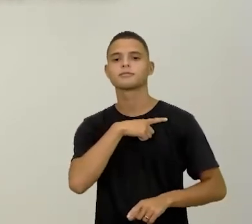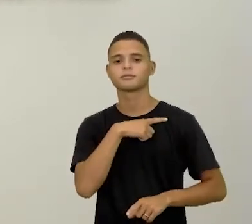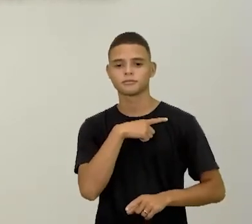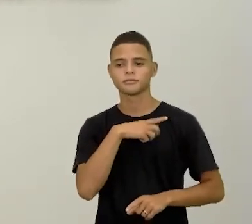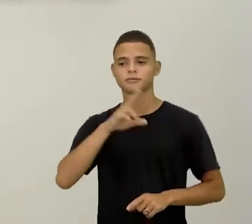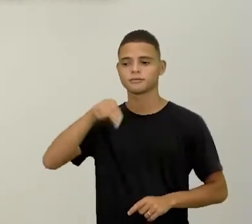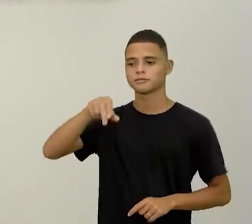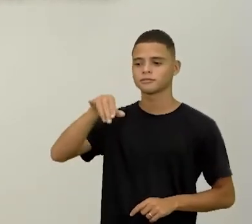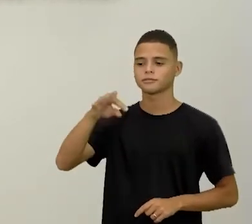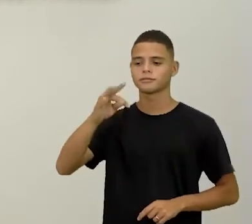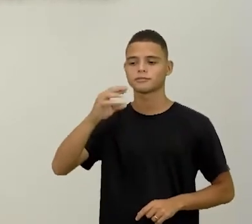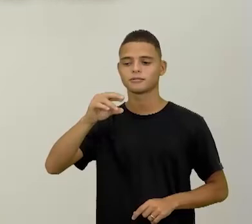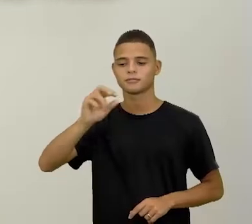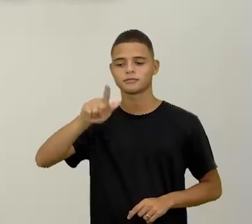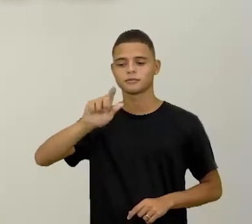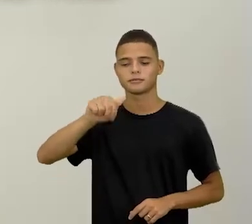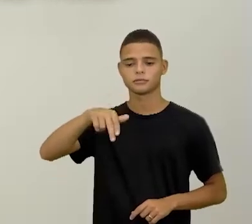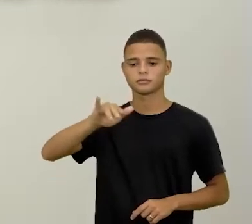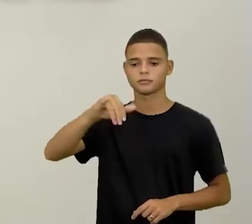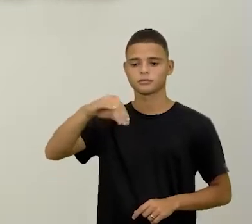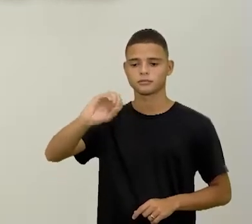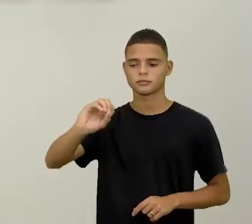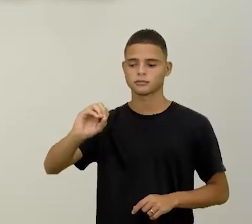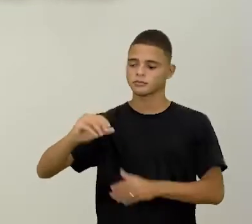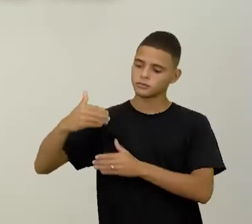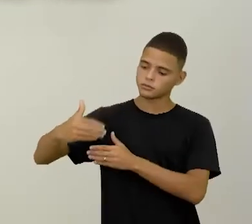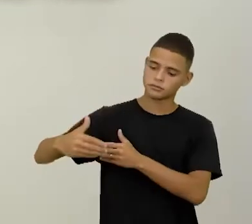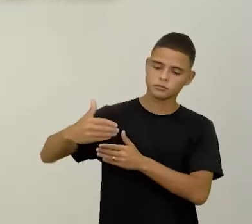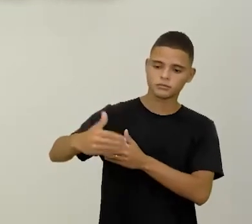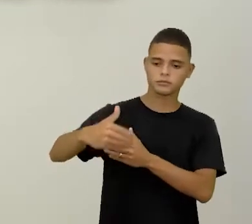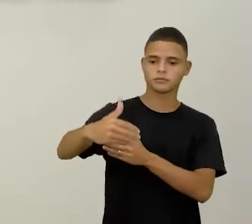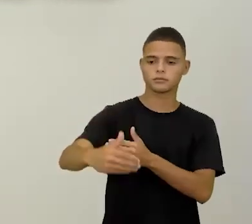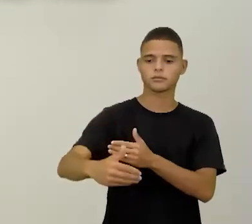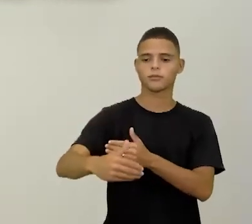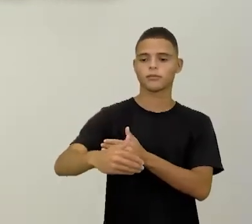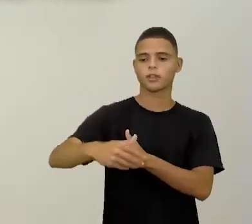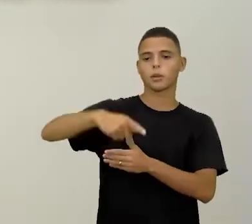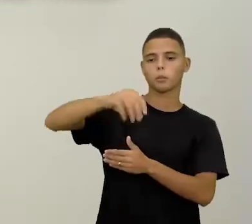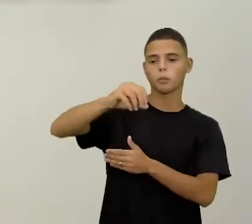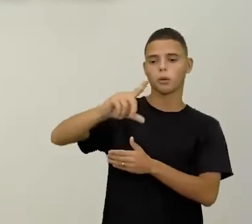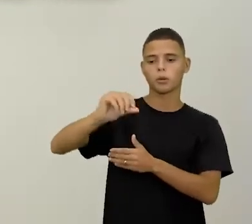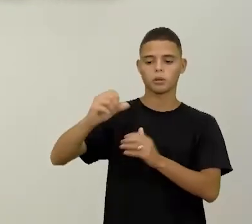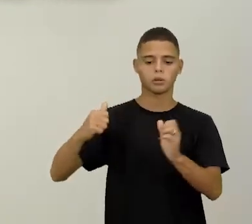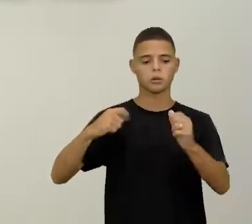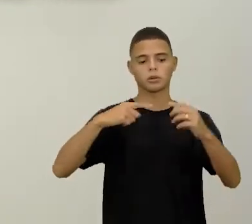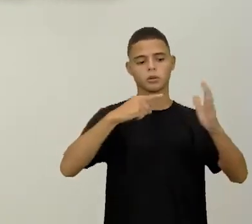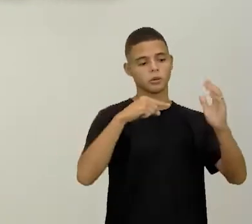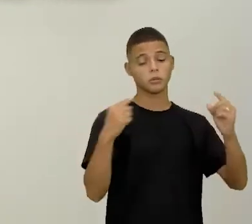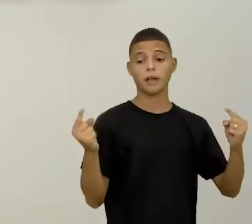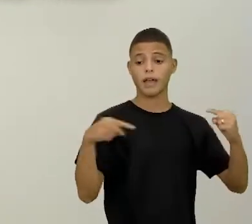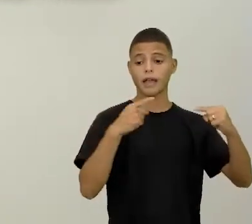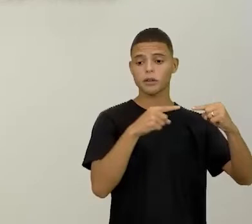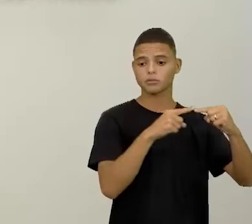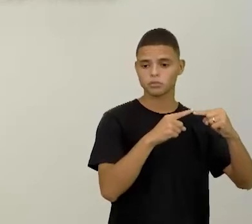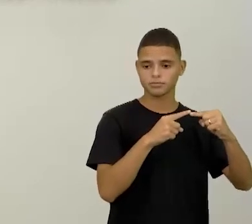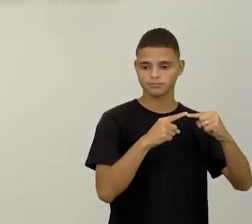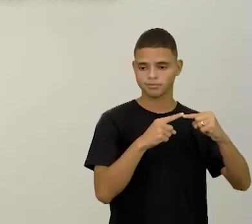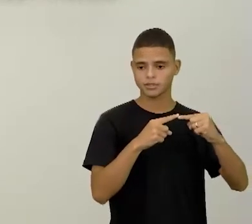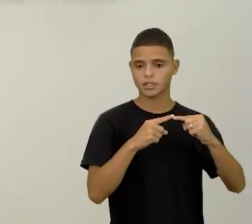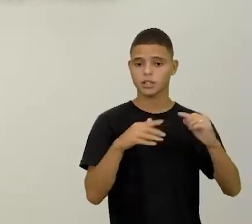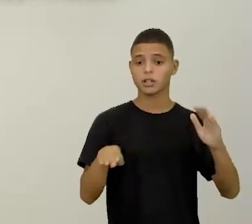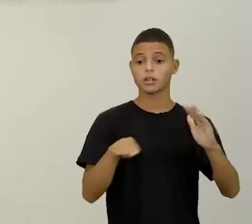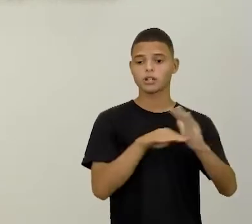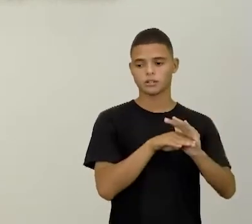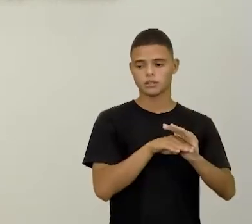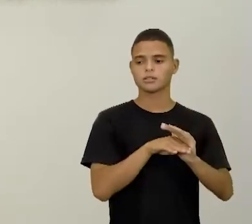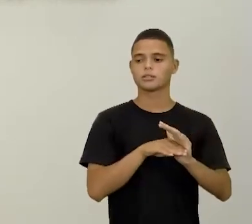que o nitrogênio está indo, no momento de polo, para o hidrogênio, porque ele é mais